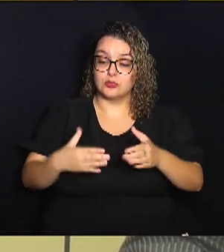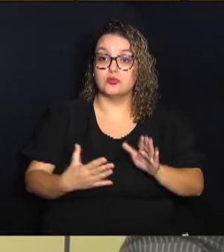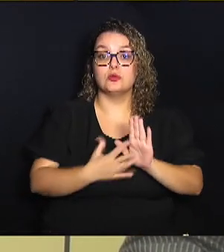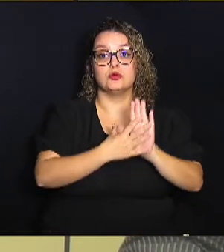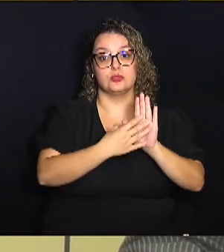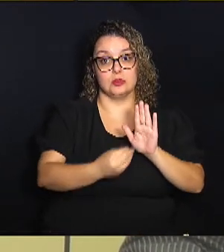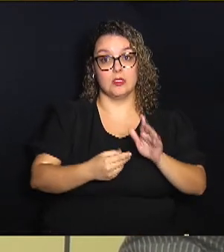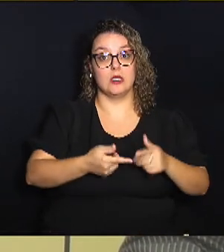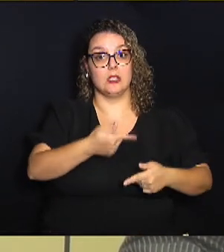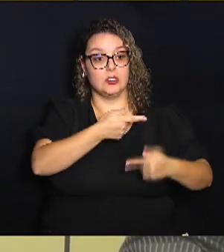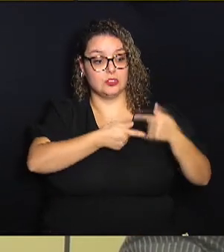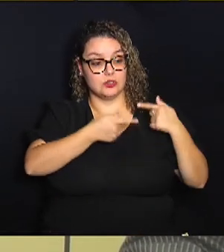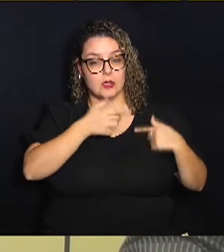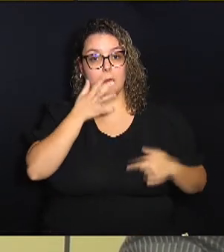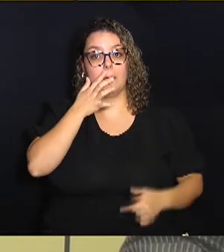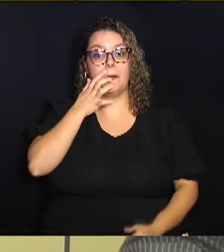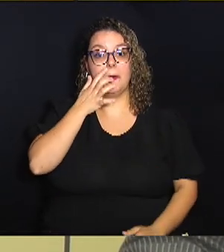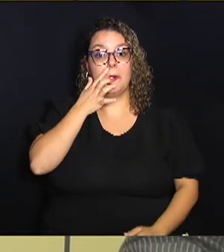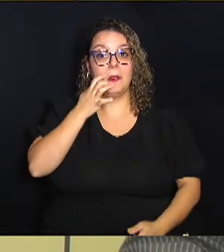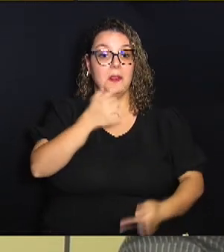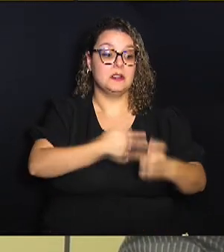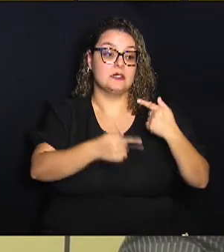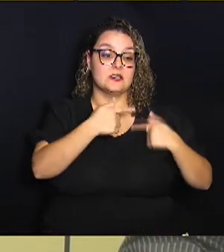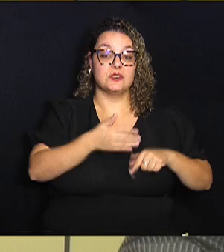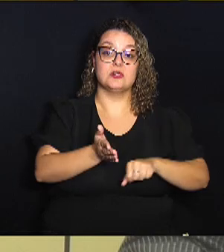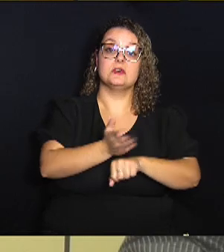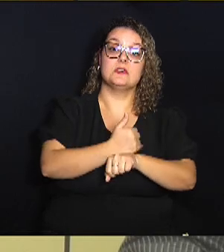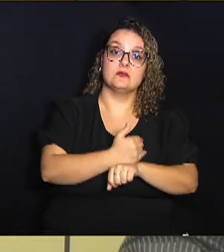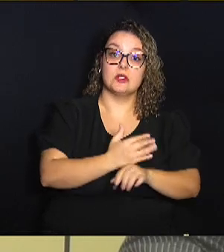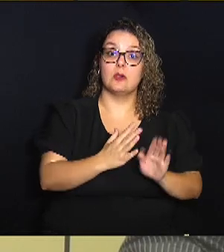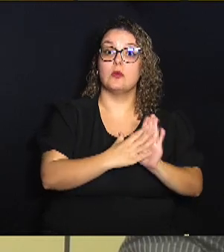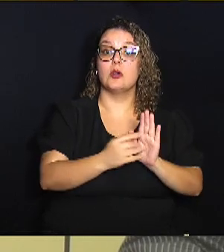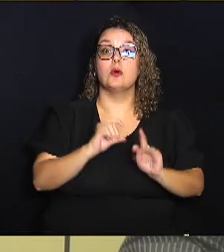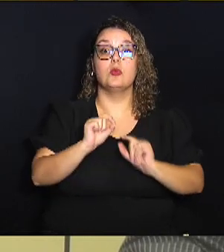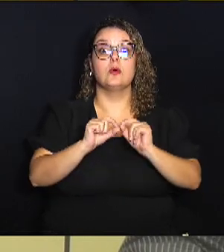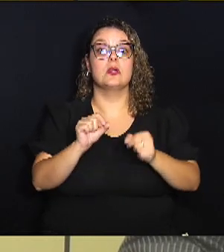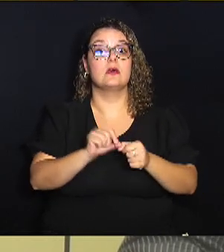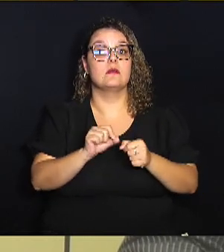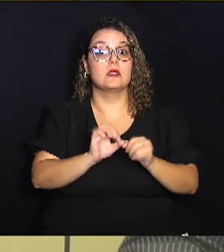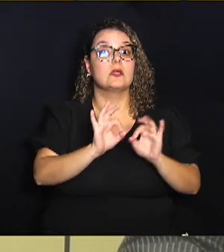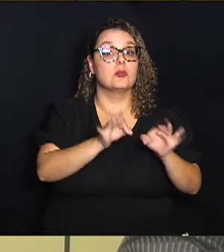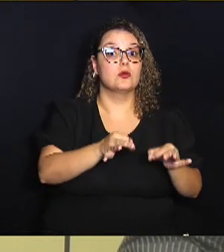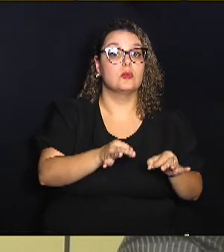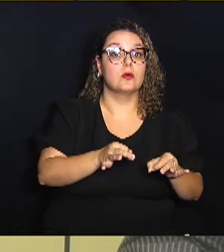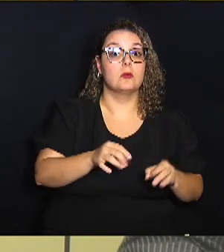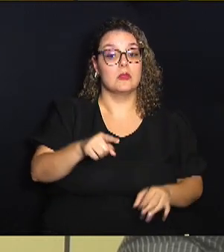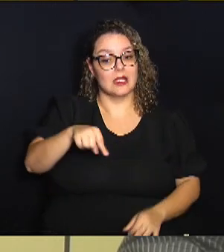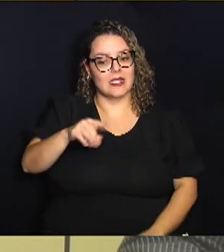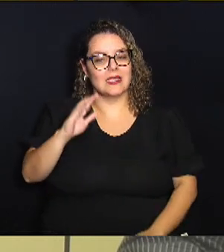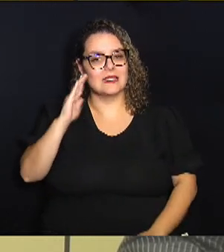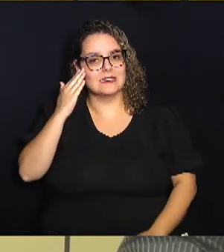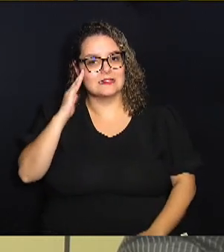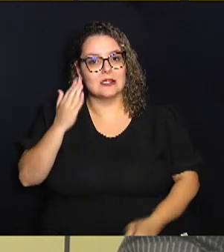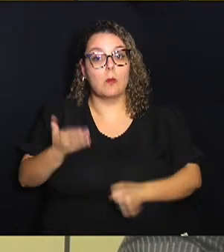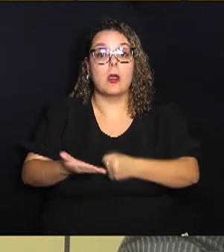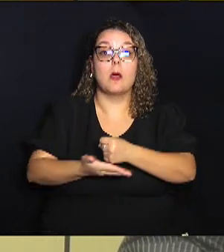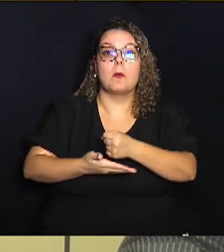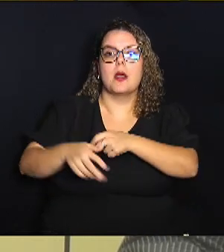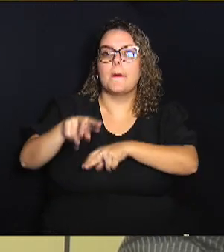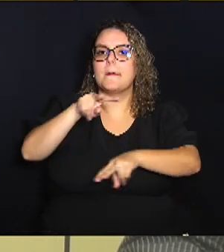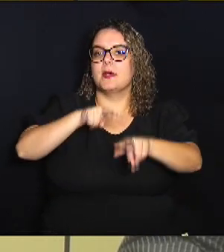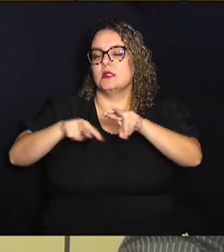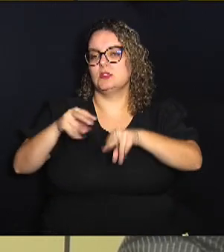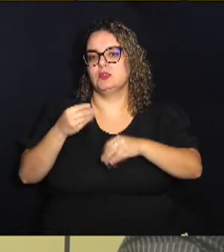falando em gerações, né? Se espelhar nas gerações anteriores, né? O que foi feito que deu certo, para eles poderem ter essa visão de